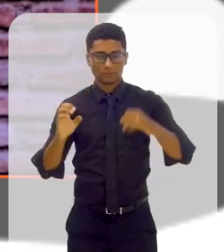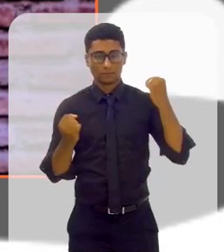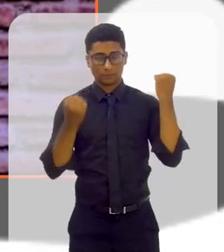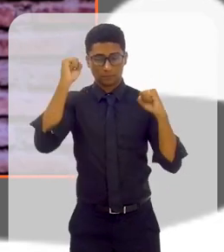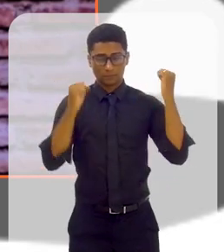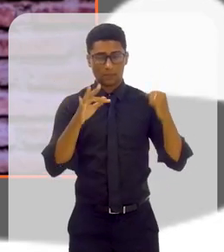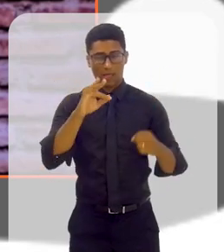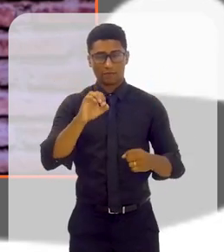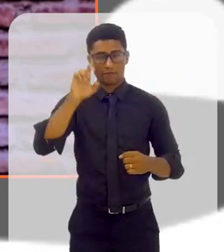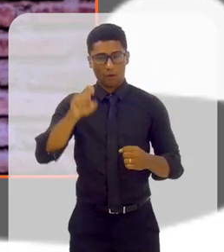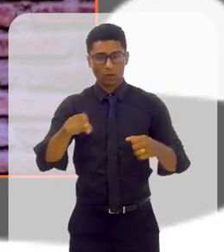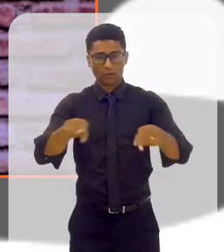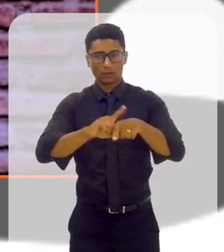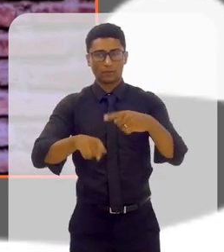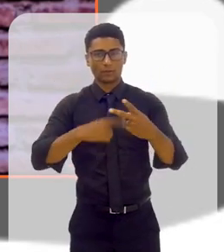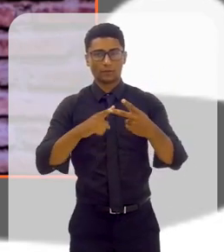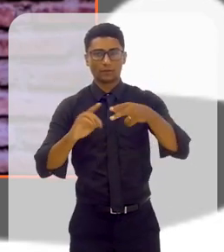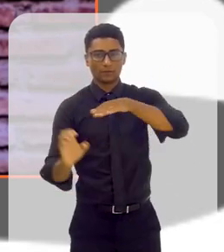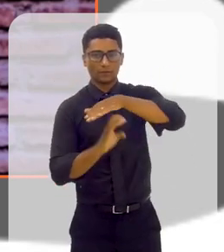a Enel